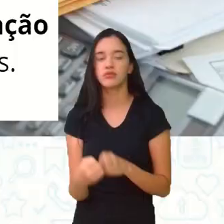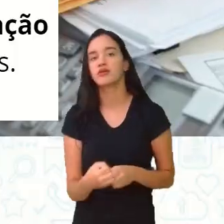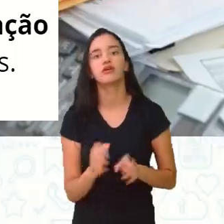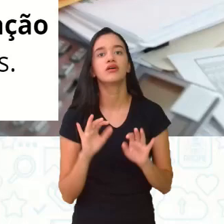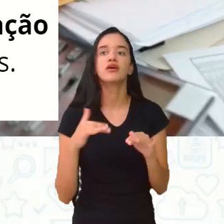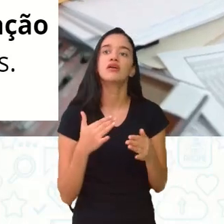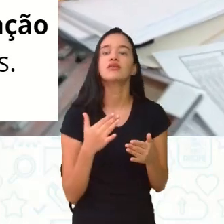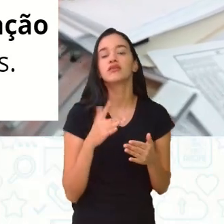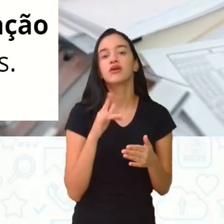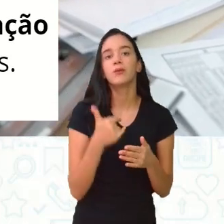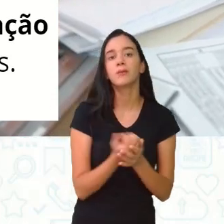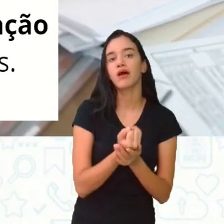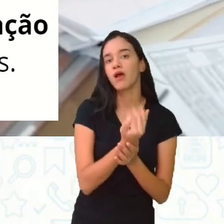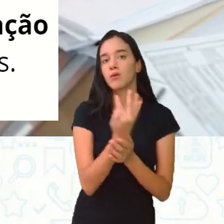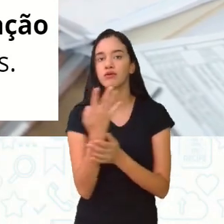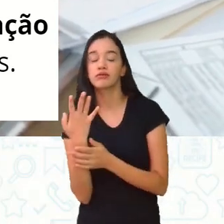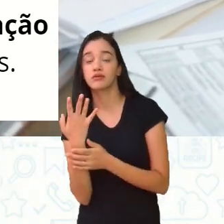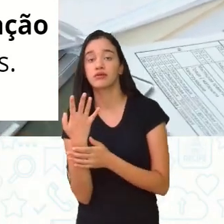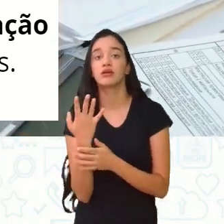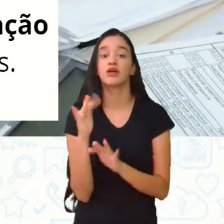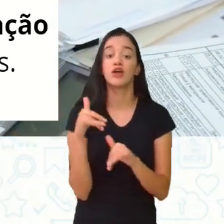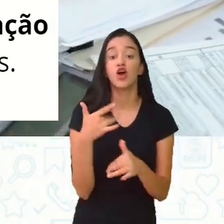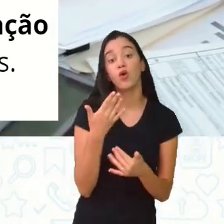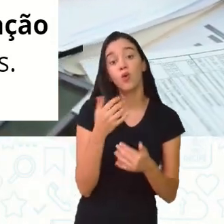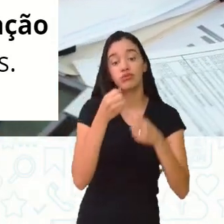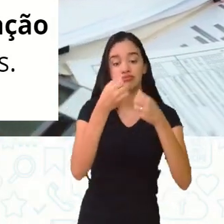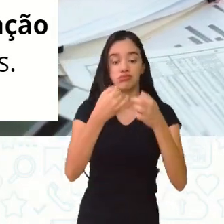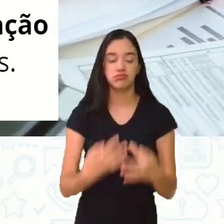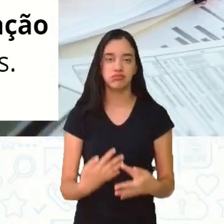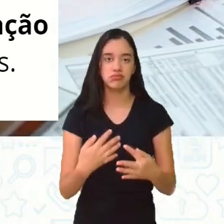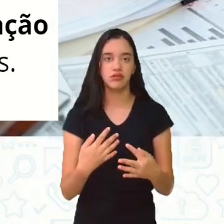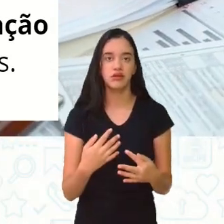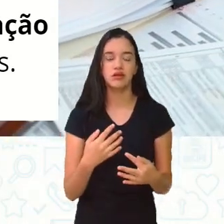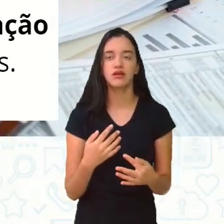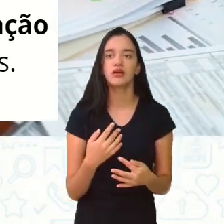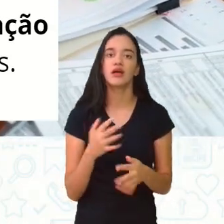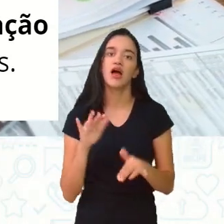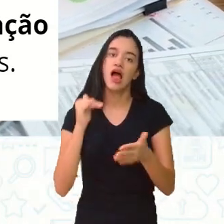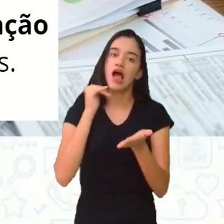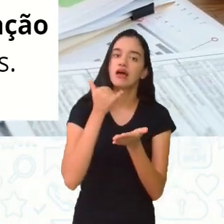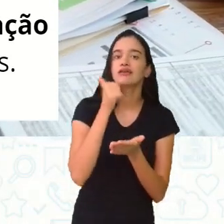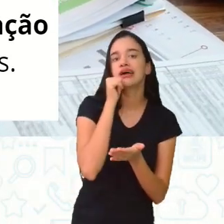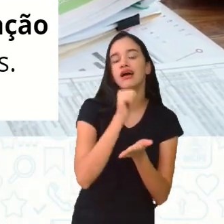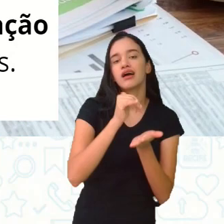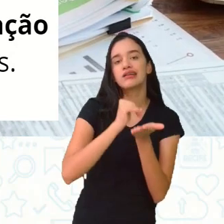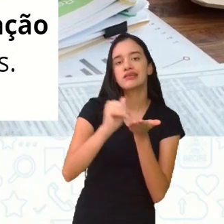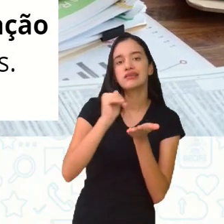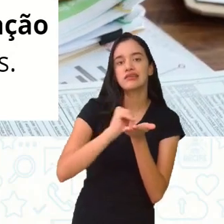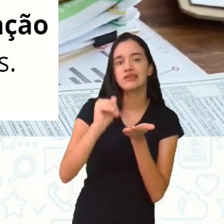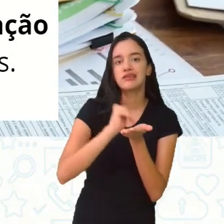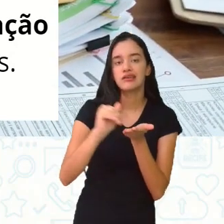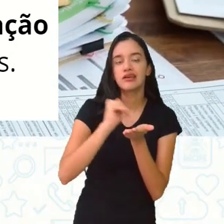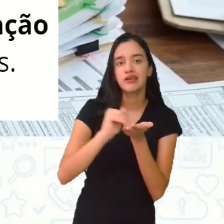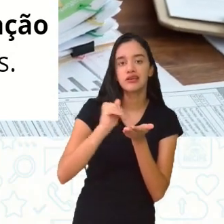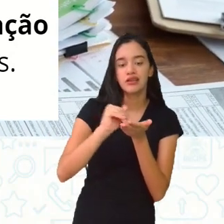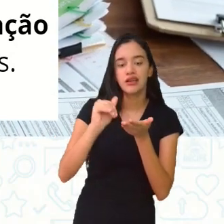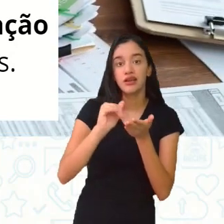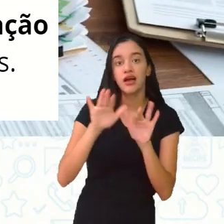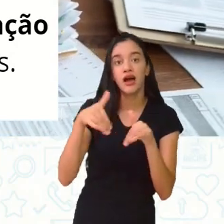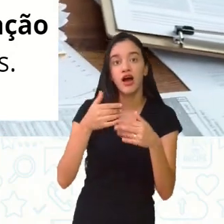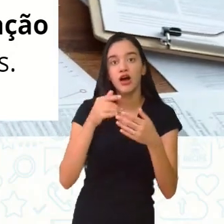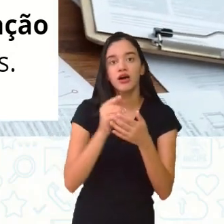Então, para uma enumeração ou indicar uma explicação, não é? A secretária trouxe 2